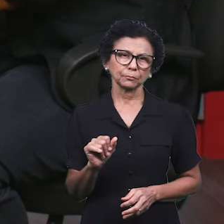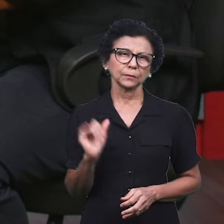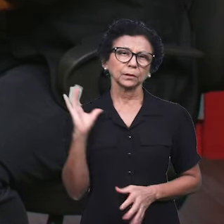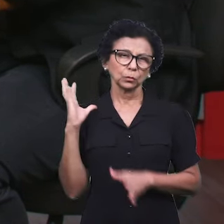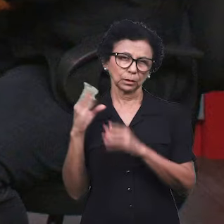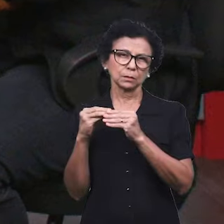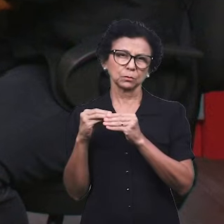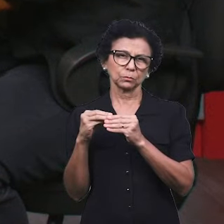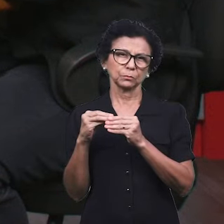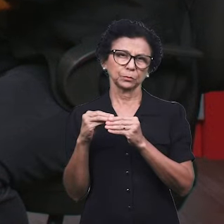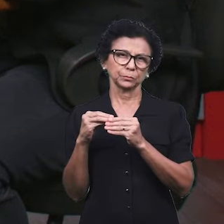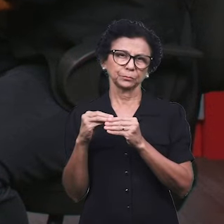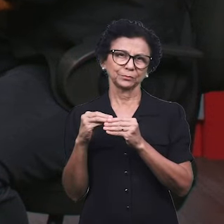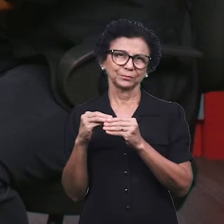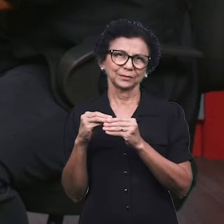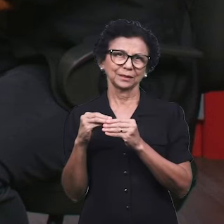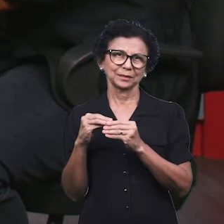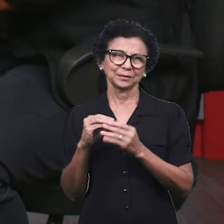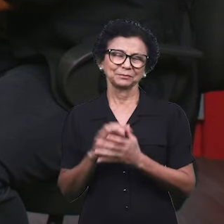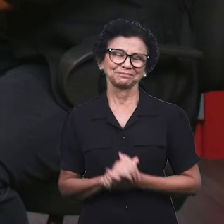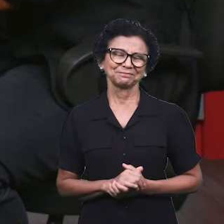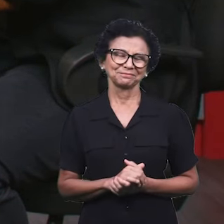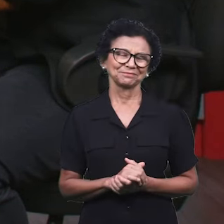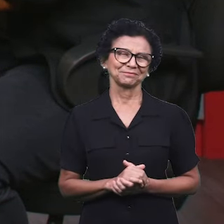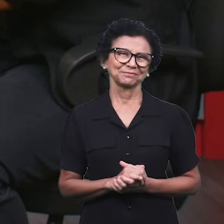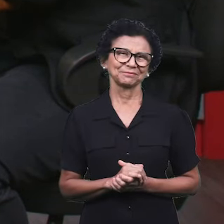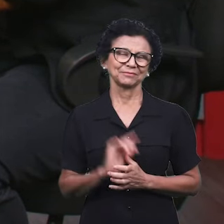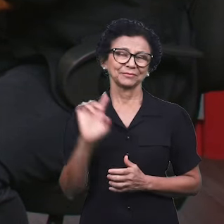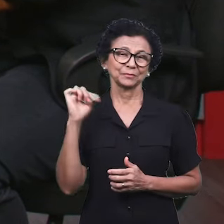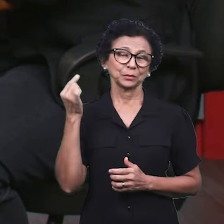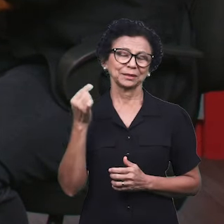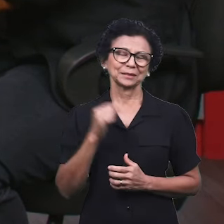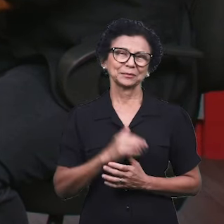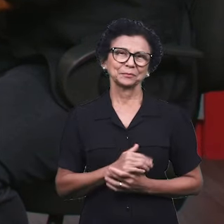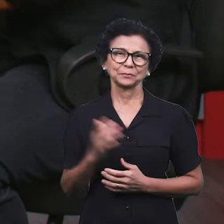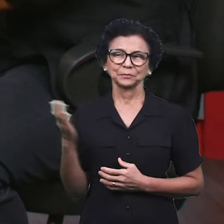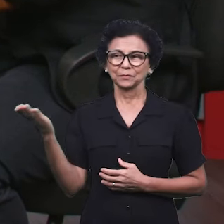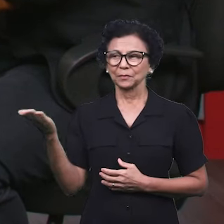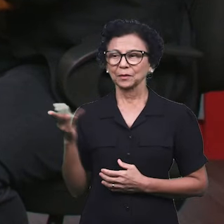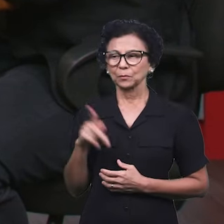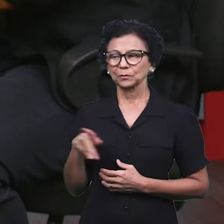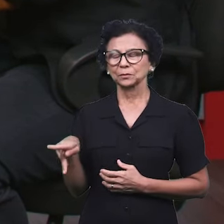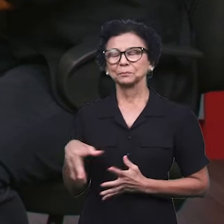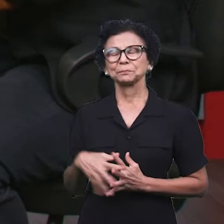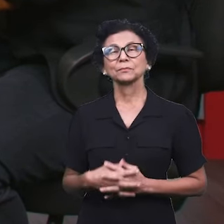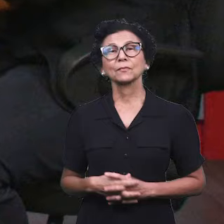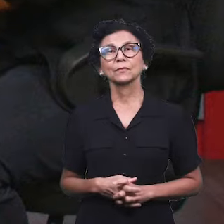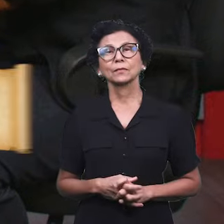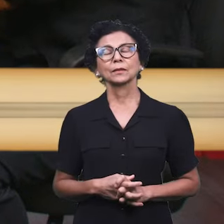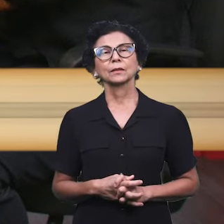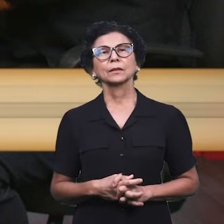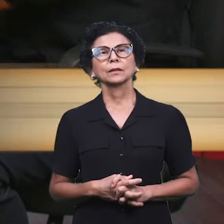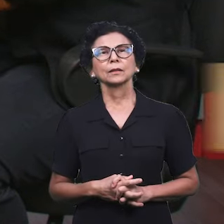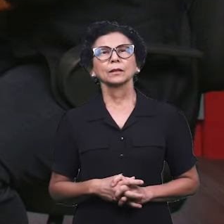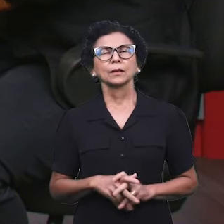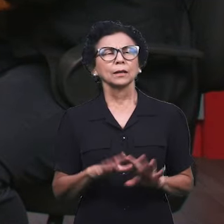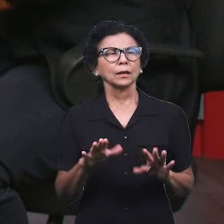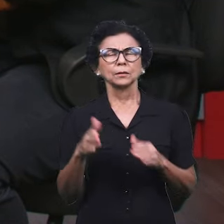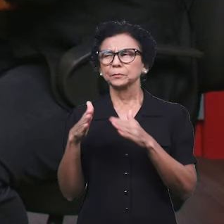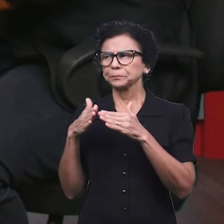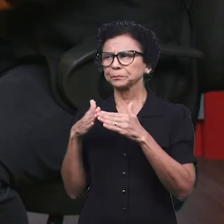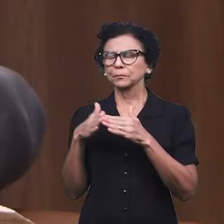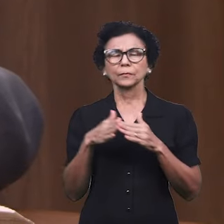finalização aqui, nós vamos falar de ninfa, aqui do que nós falamos, mas eu vou primeiro passar aqui o professor Vinícius. Pastor Ian, A